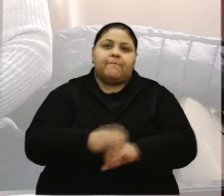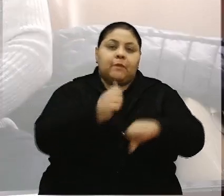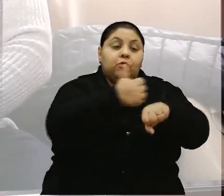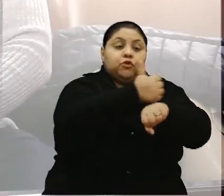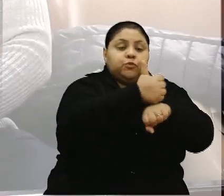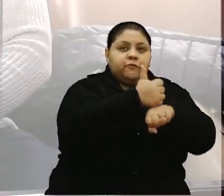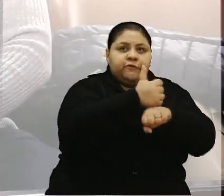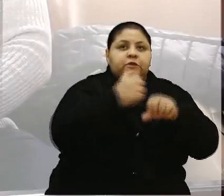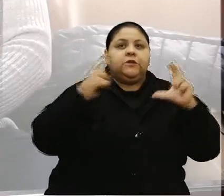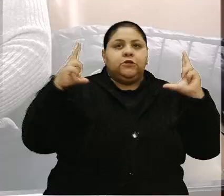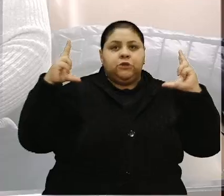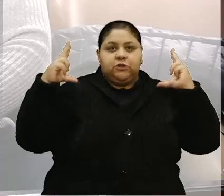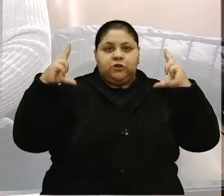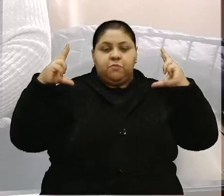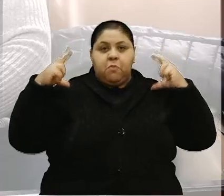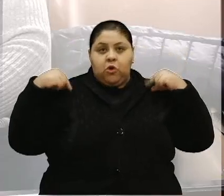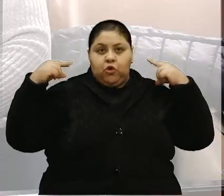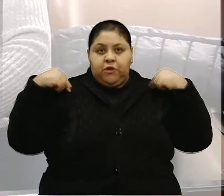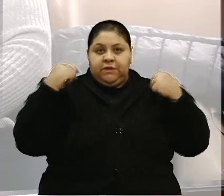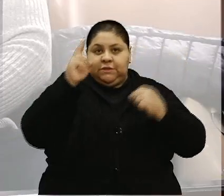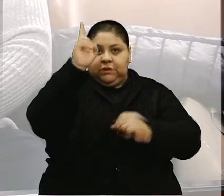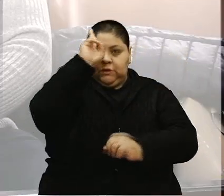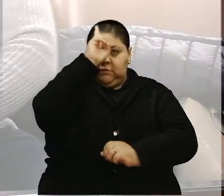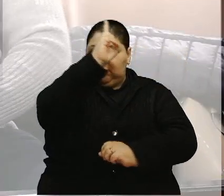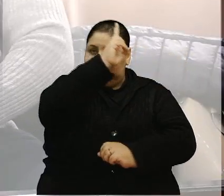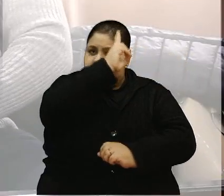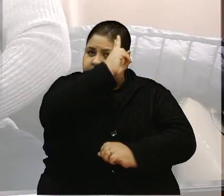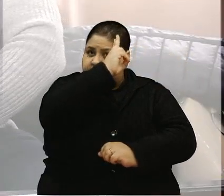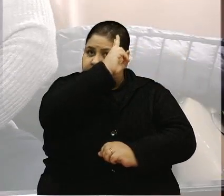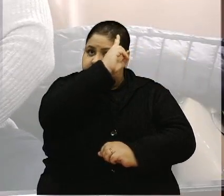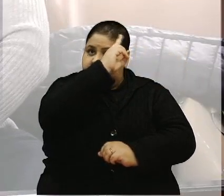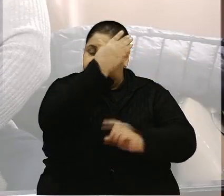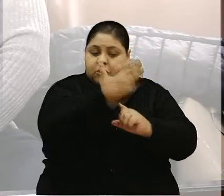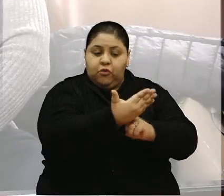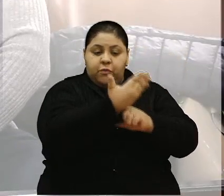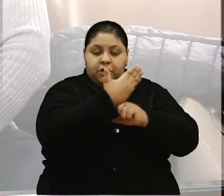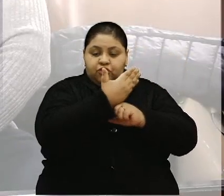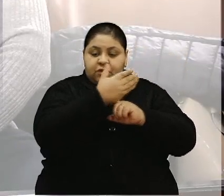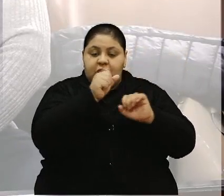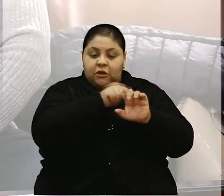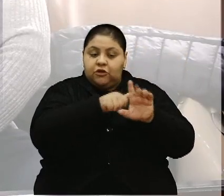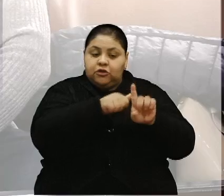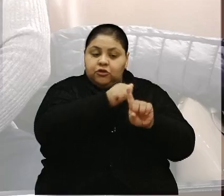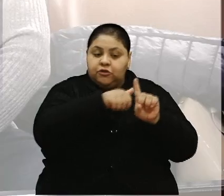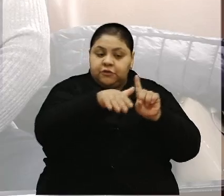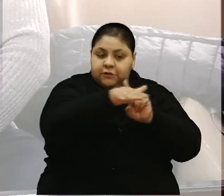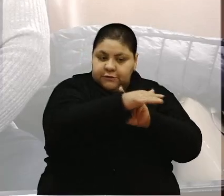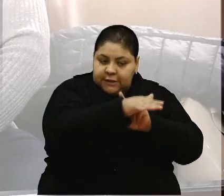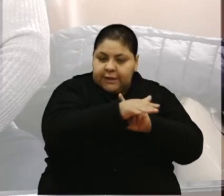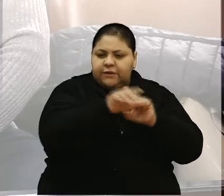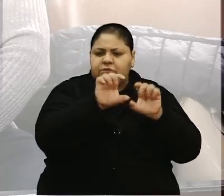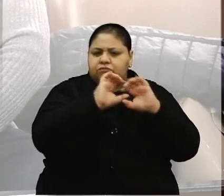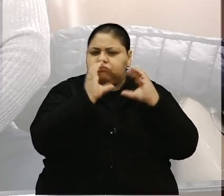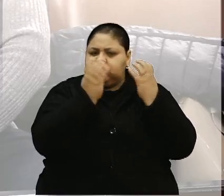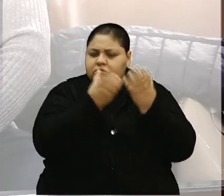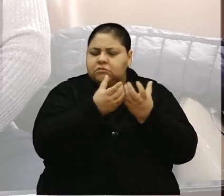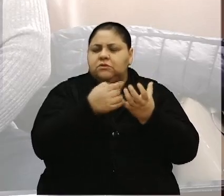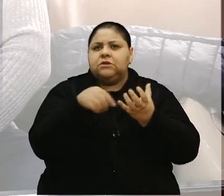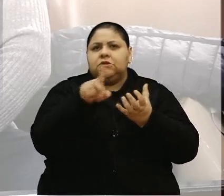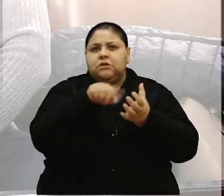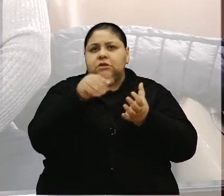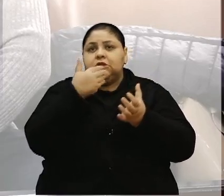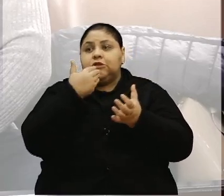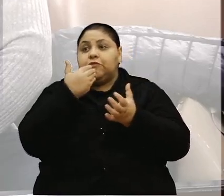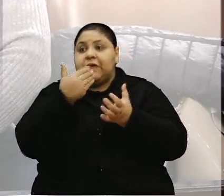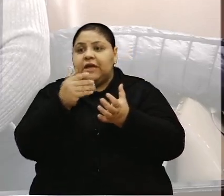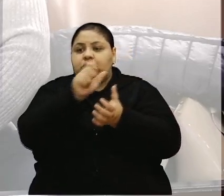Uber veio para ajudar a nossa sociedade, a nossa comunidade. A gente, quando pede um